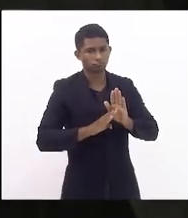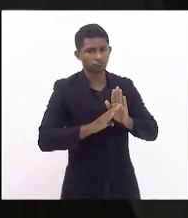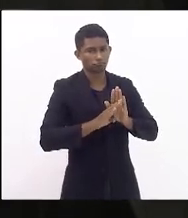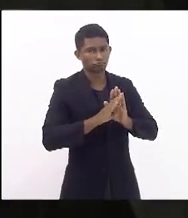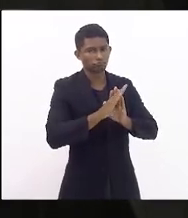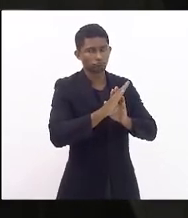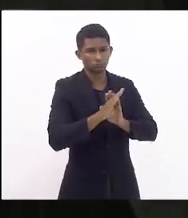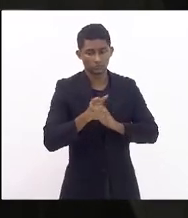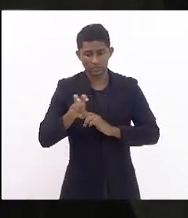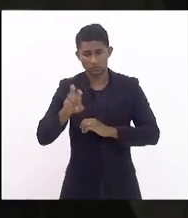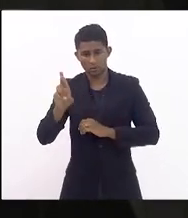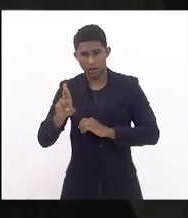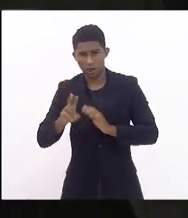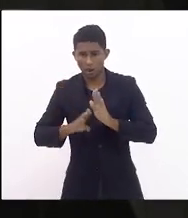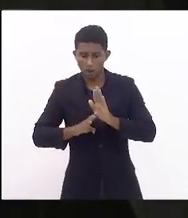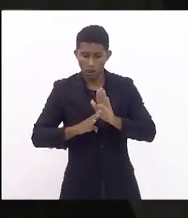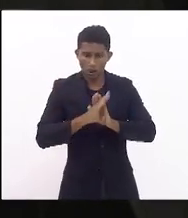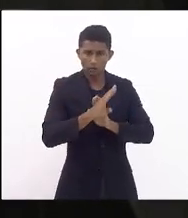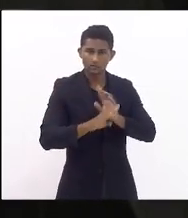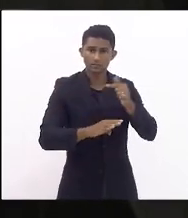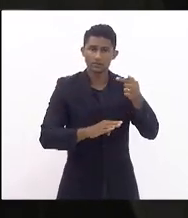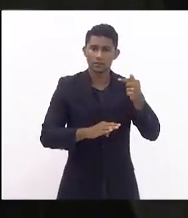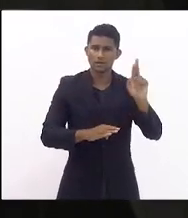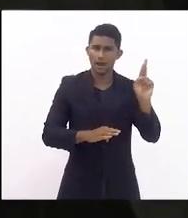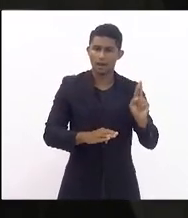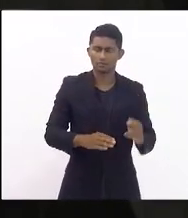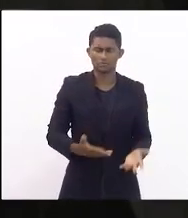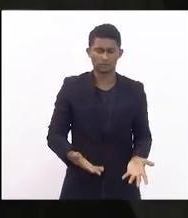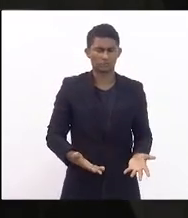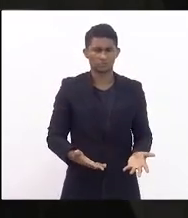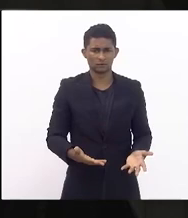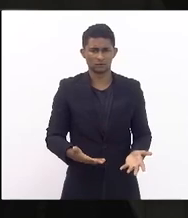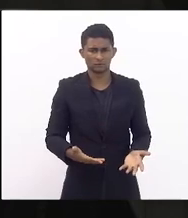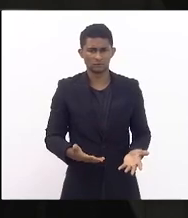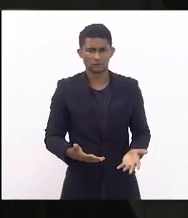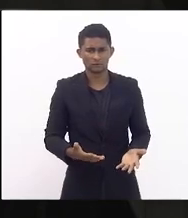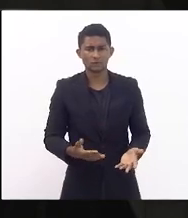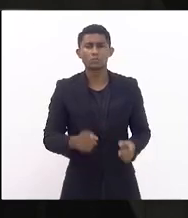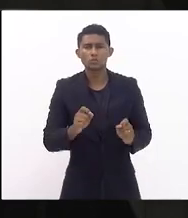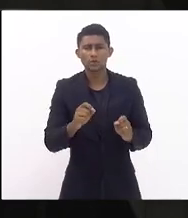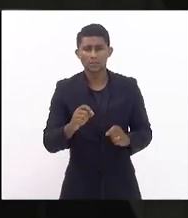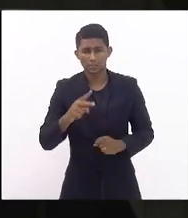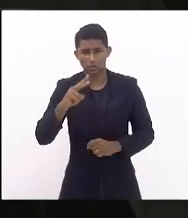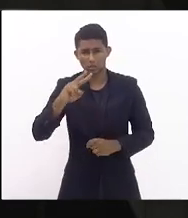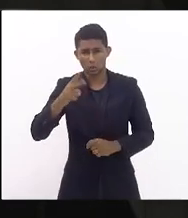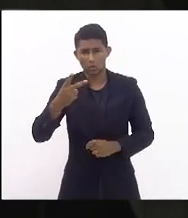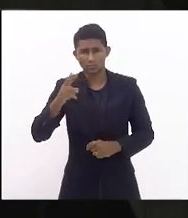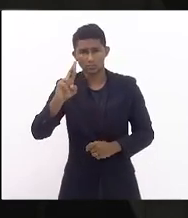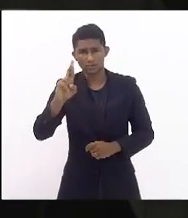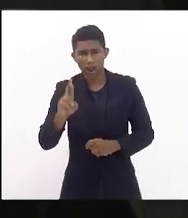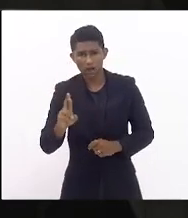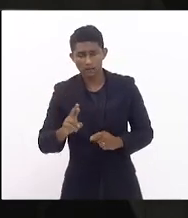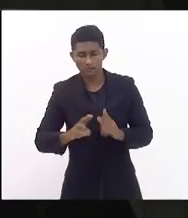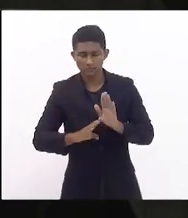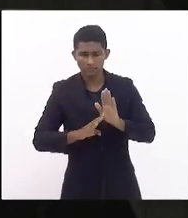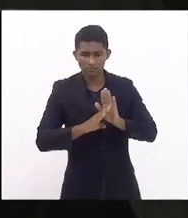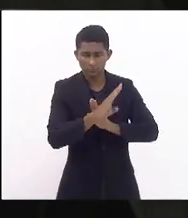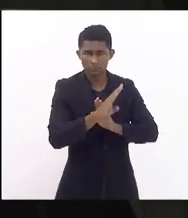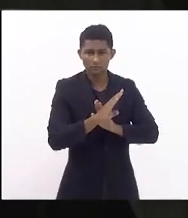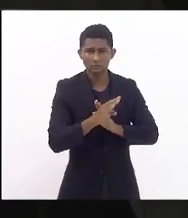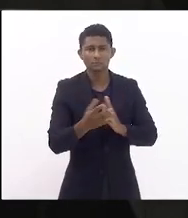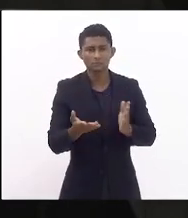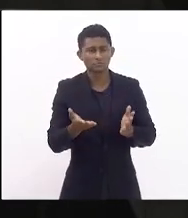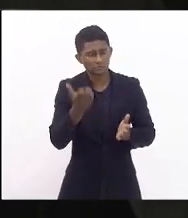7. Bom, de R$ 5 para R$ 7 é uma diferença de R$ 2 e, né, numa matemática muito